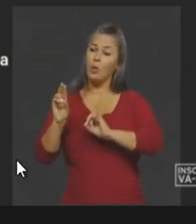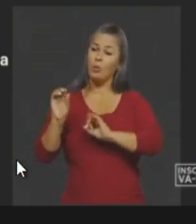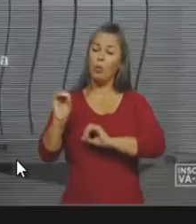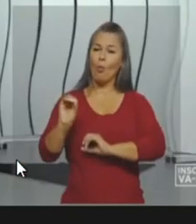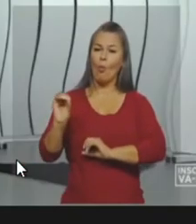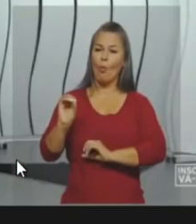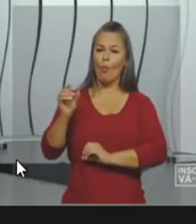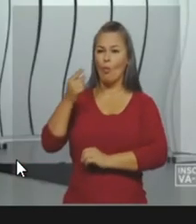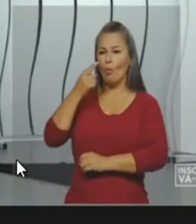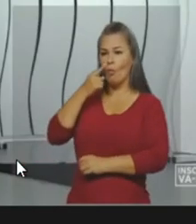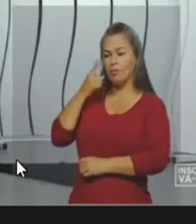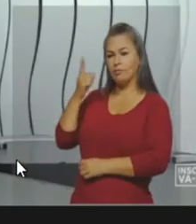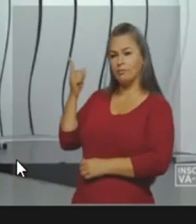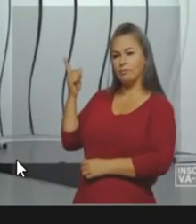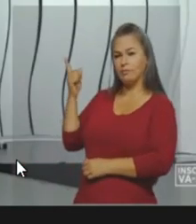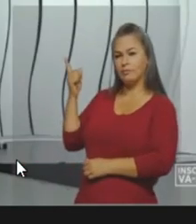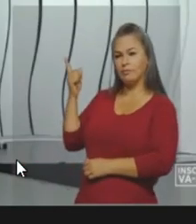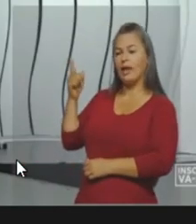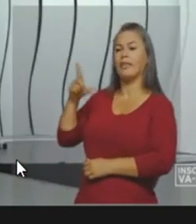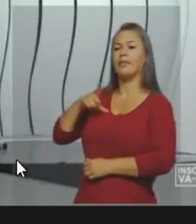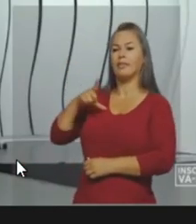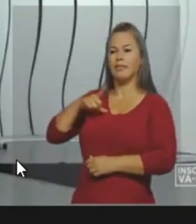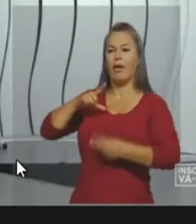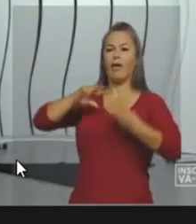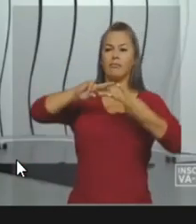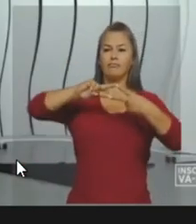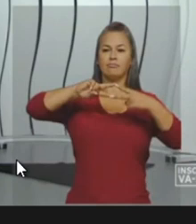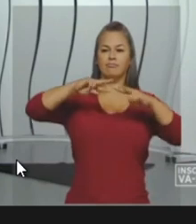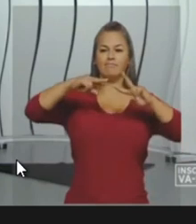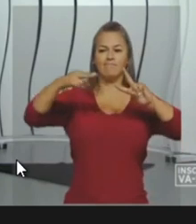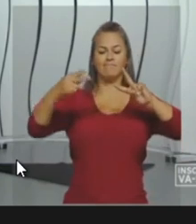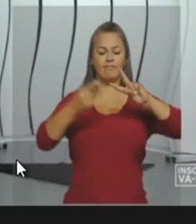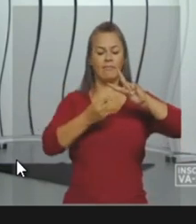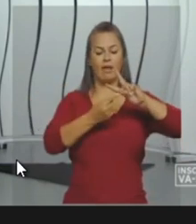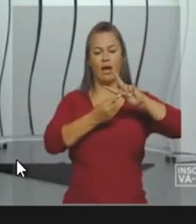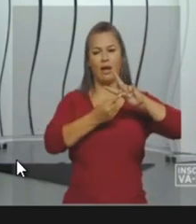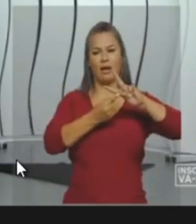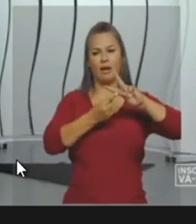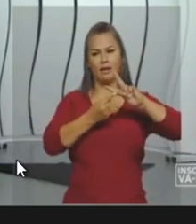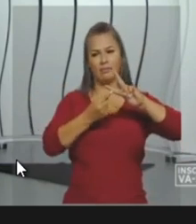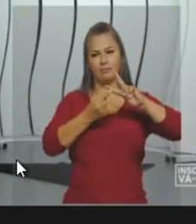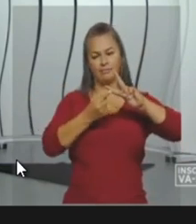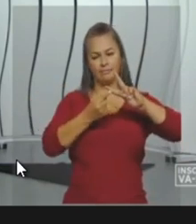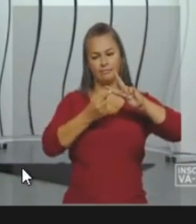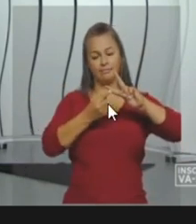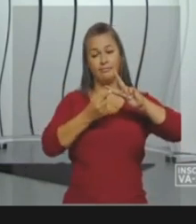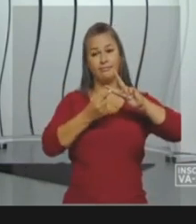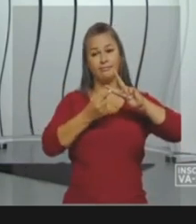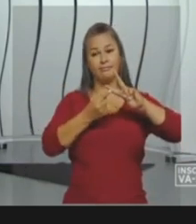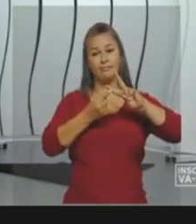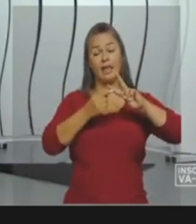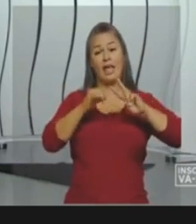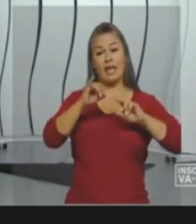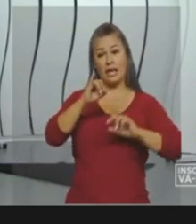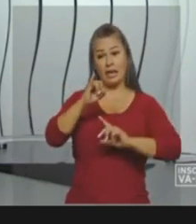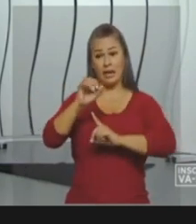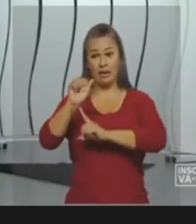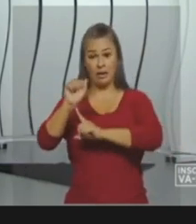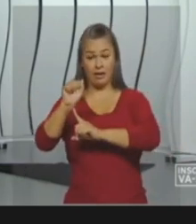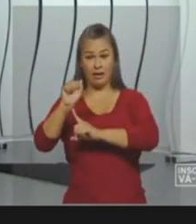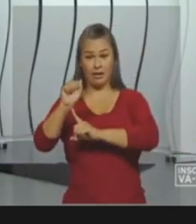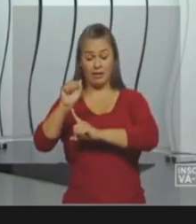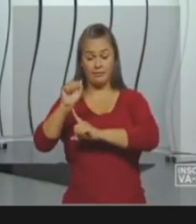IA, IB e um I minúsculo. Lembra lá da lei de Mendel e que a gente viu que as